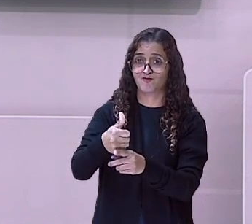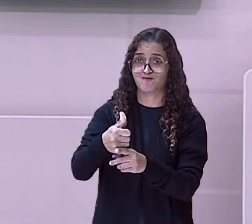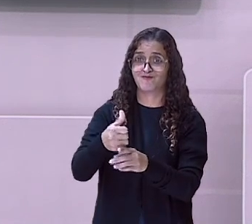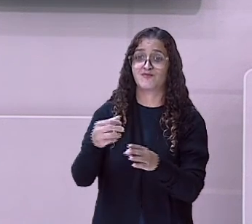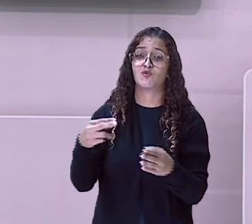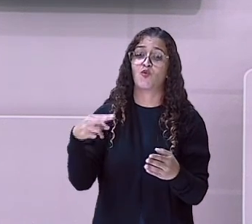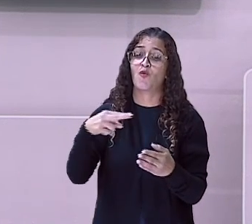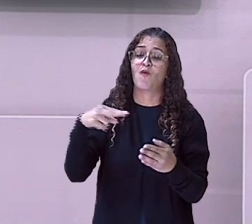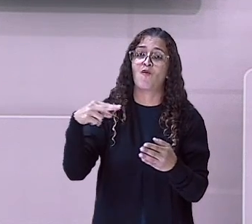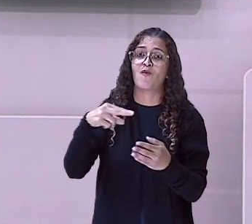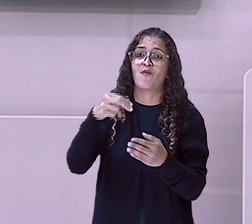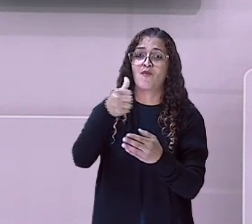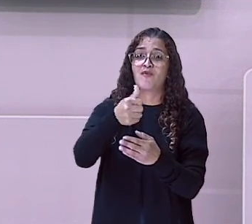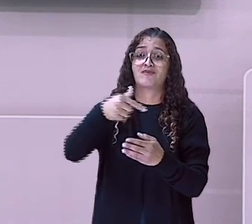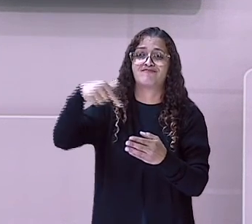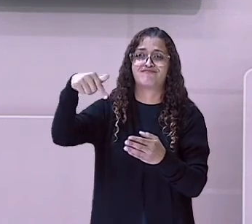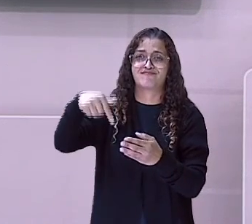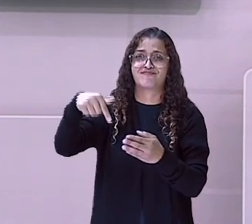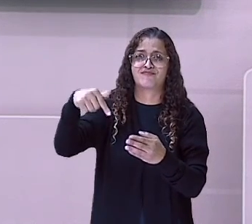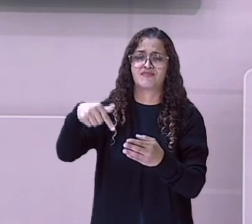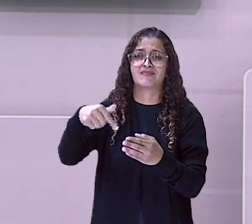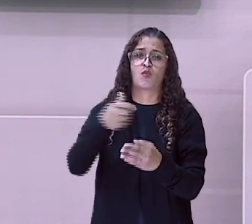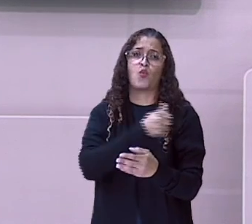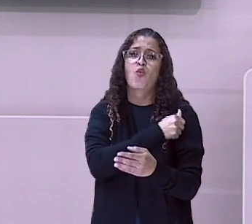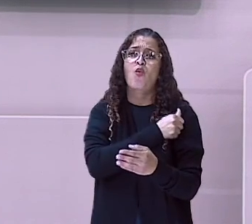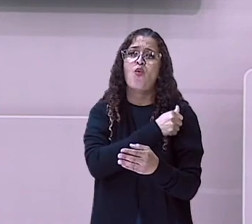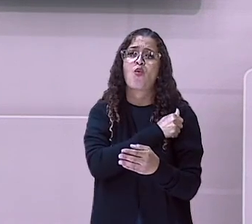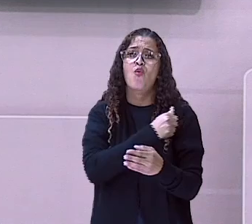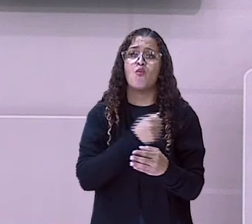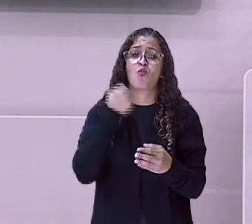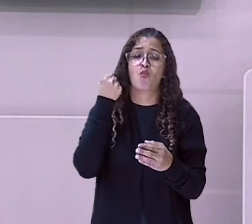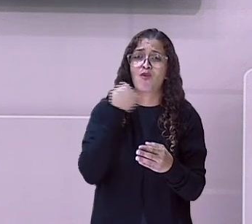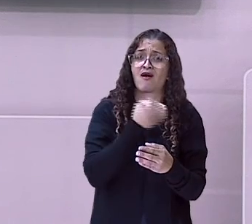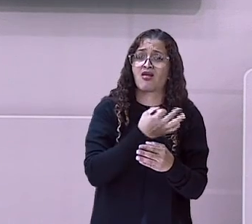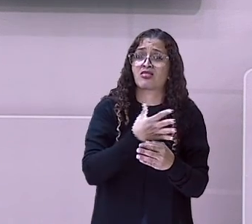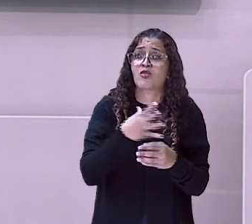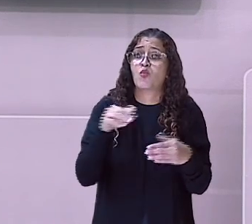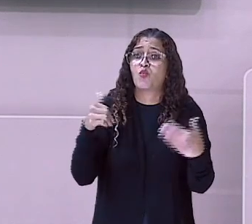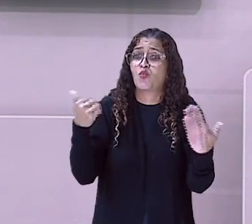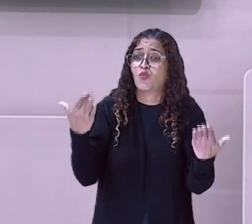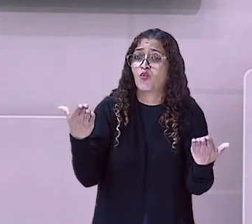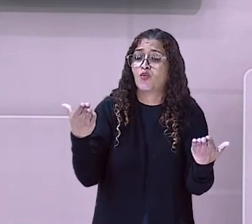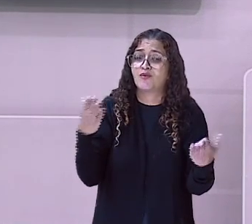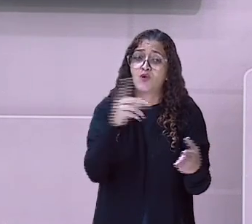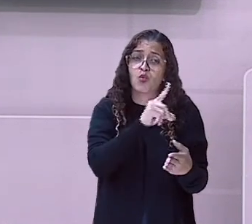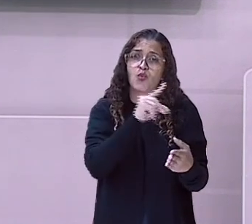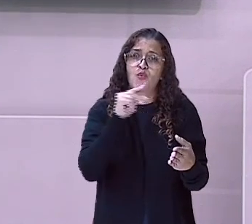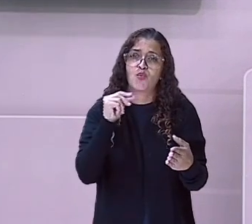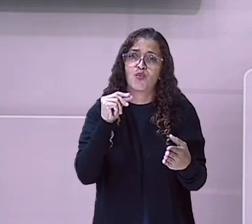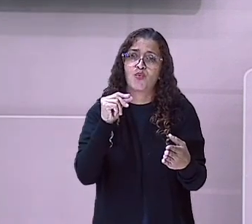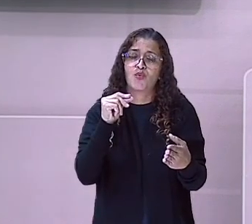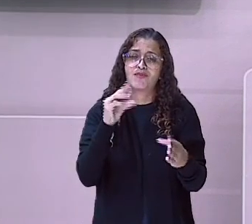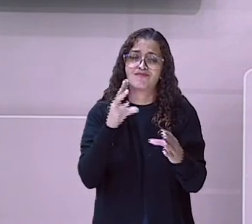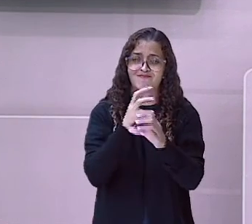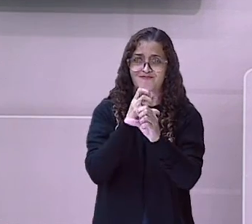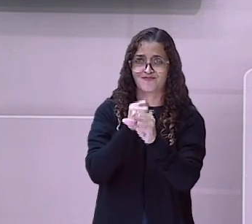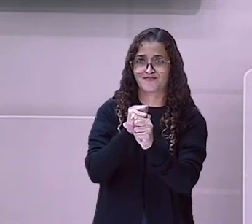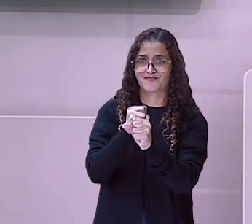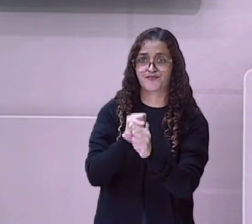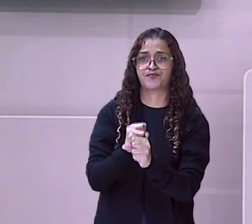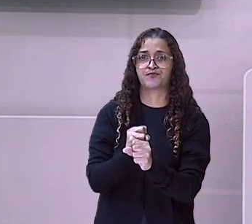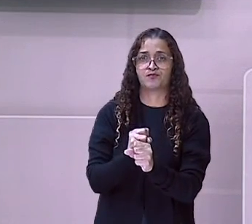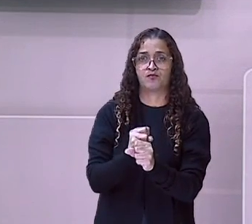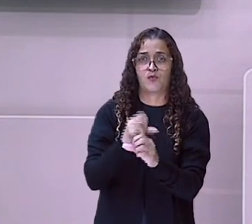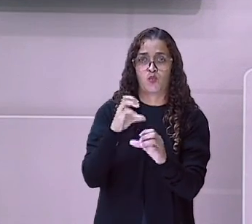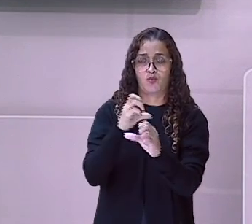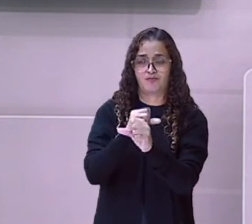1. Então, qual o total de alunos que escolheram preto e azul? 17